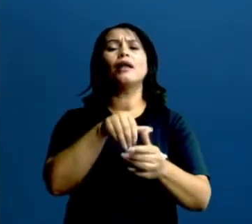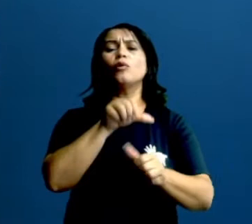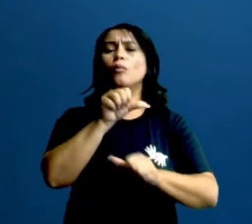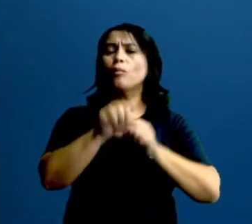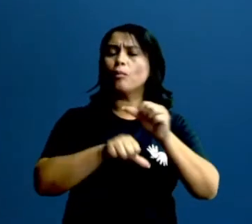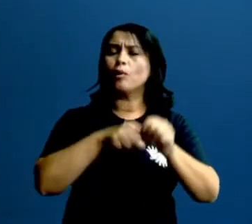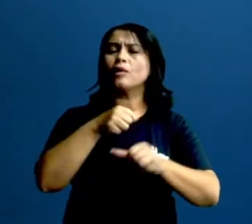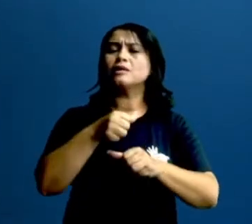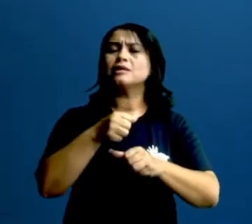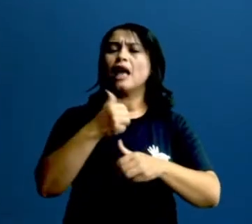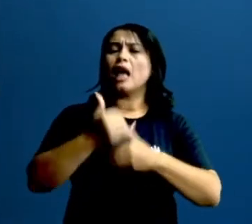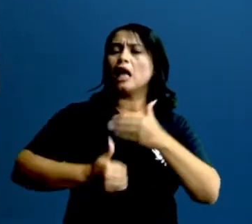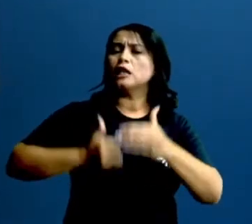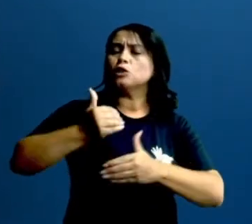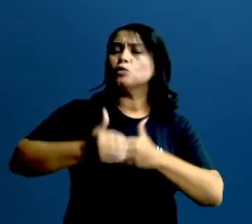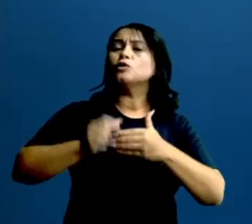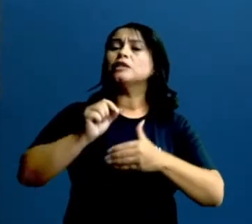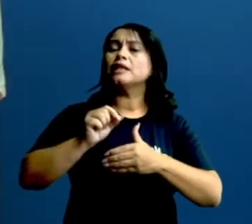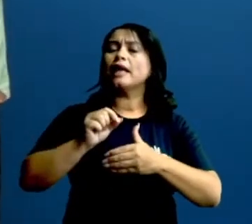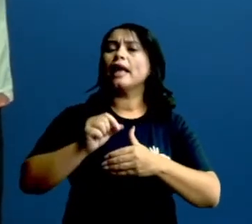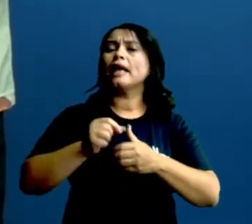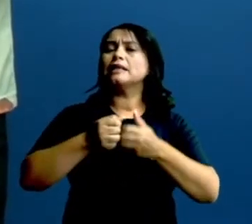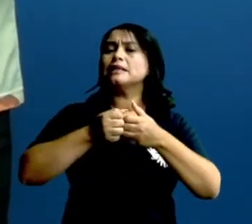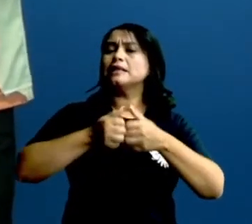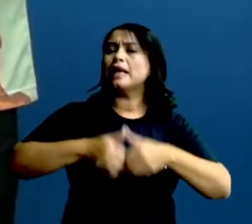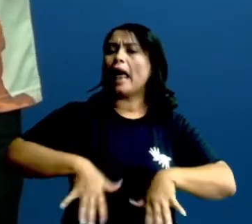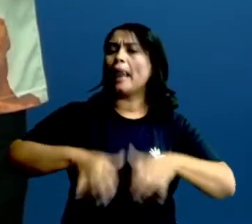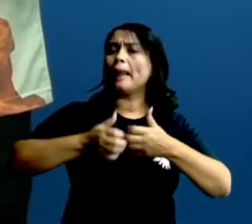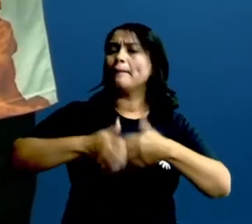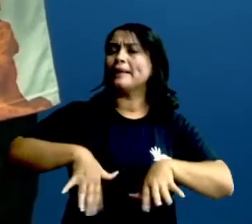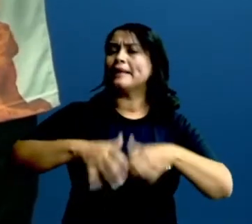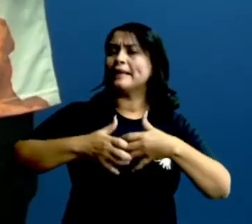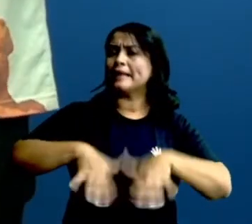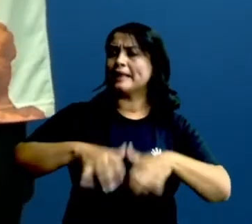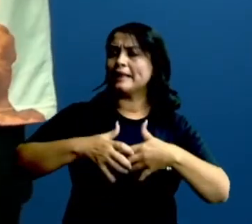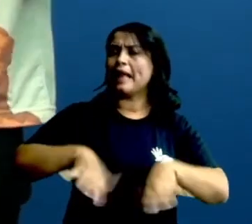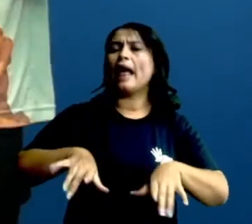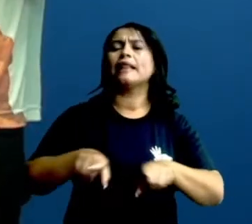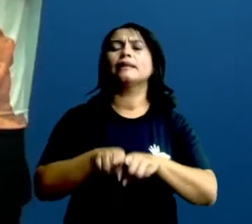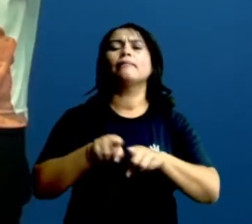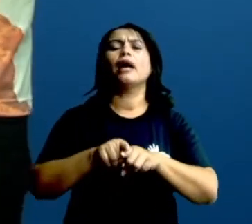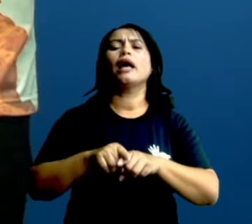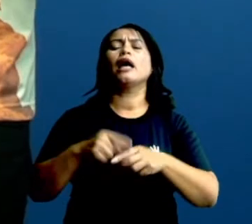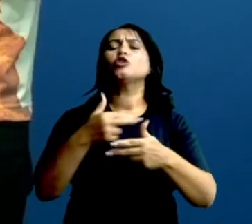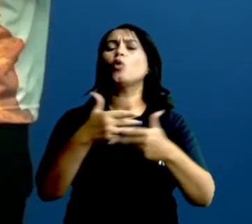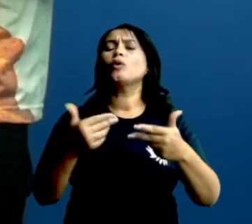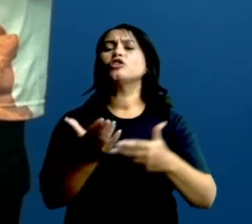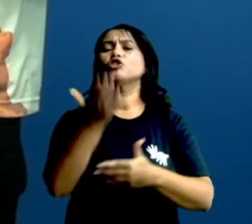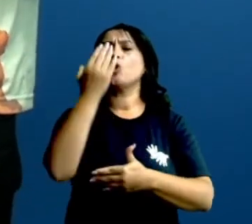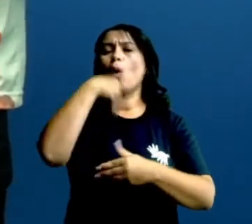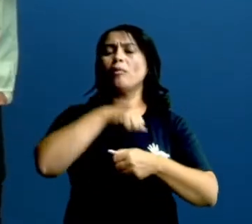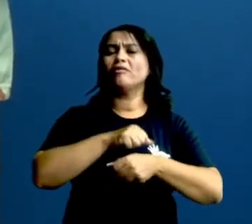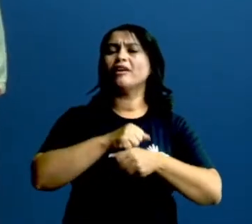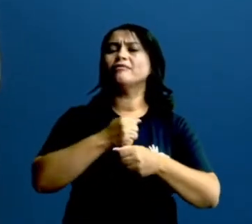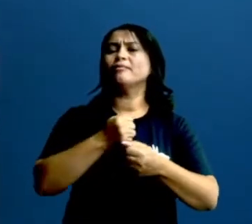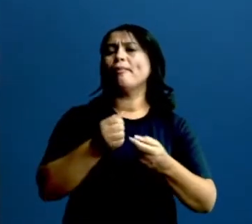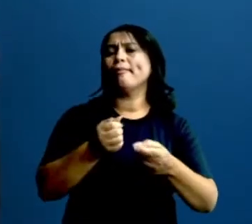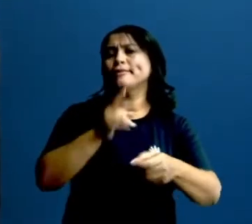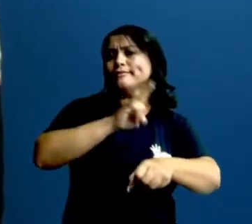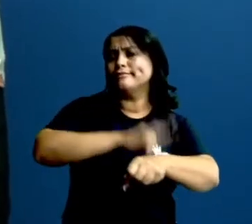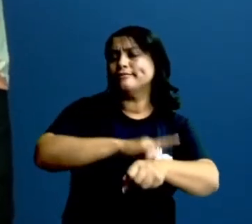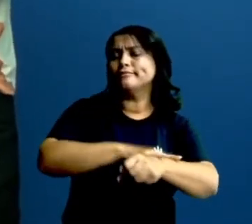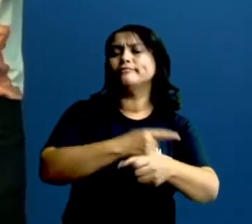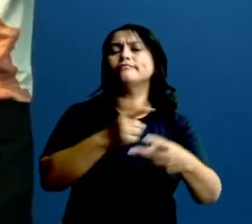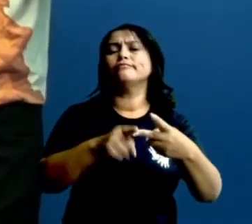lá no processo digamos assim, quando a gente vai exterminar aqueles produtos da nossa alimentação, né? Seja